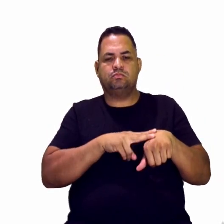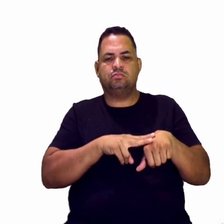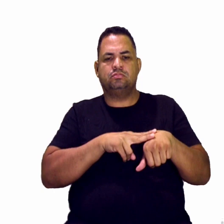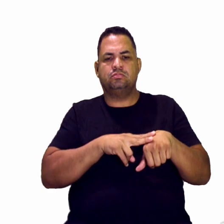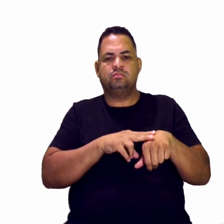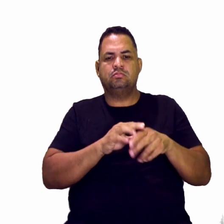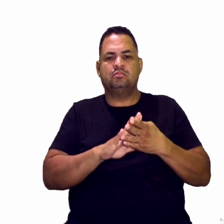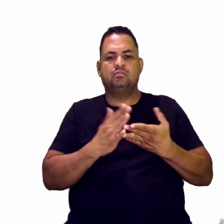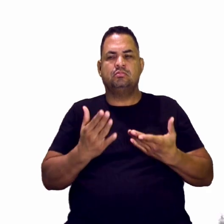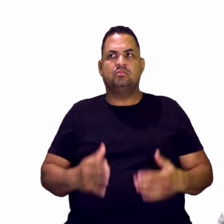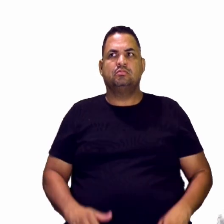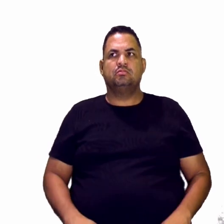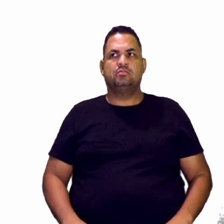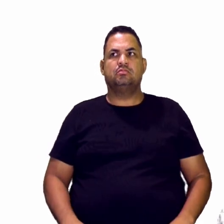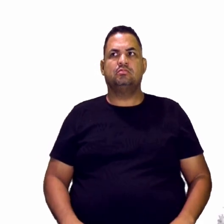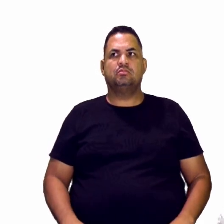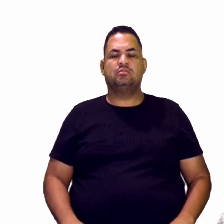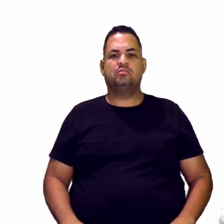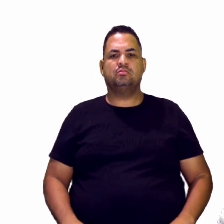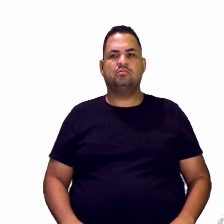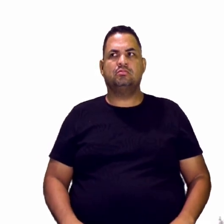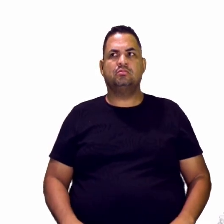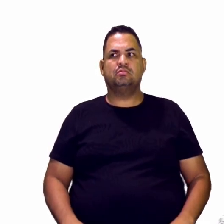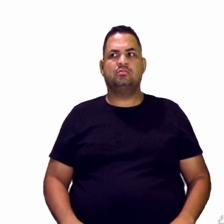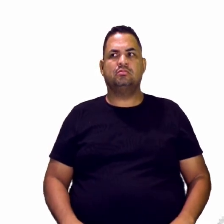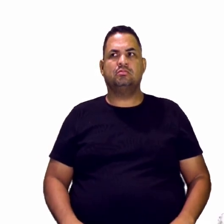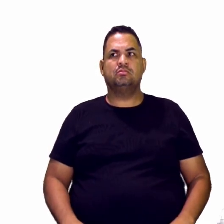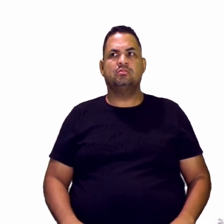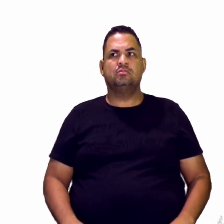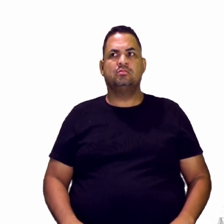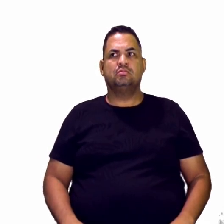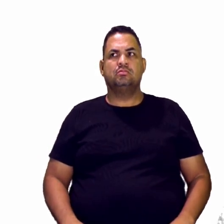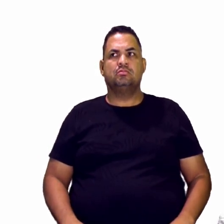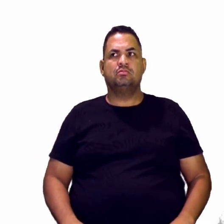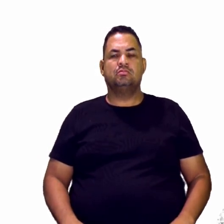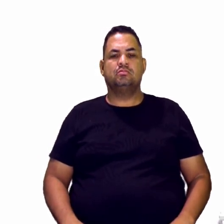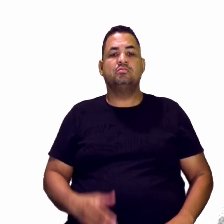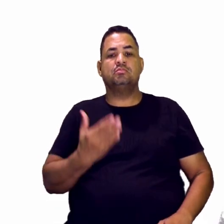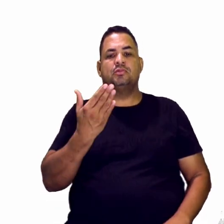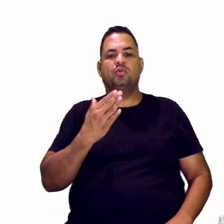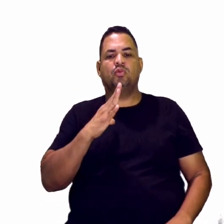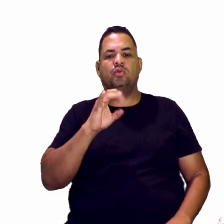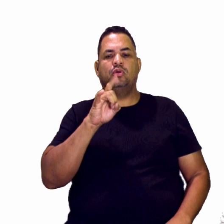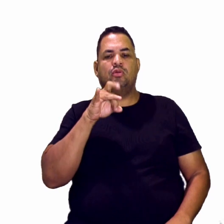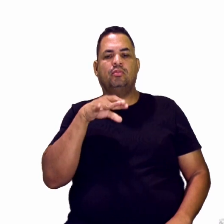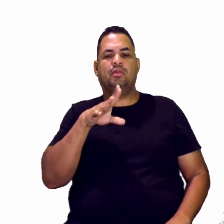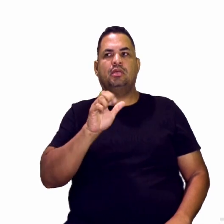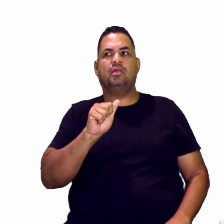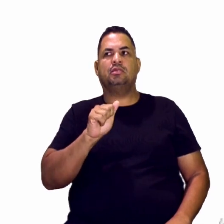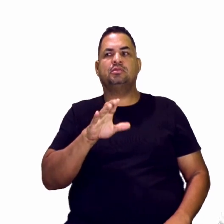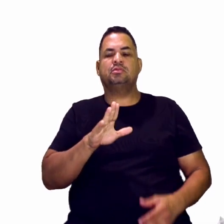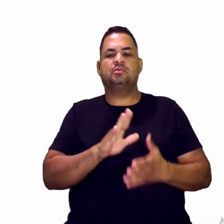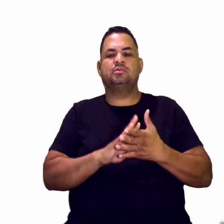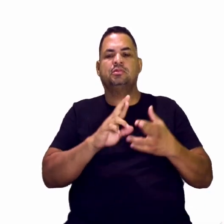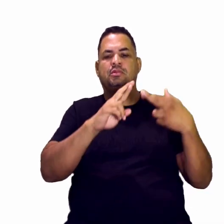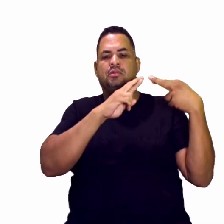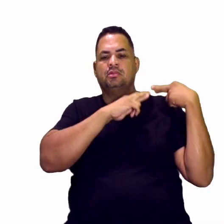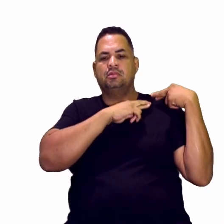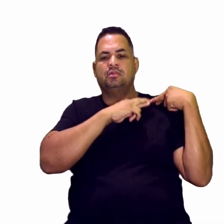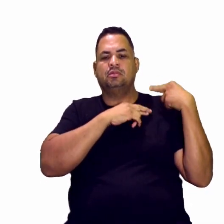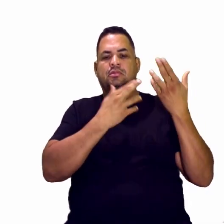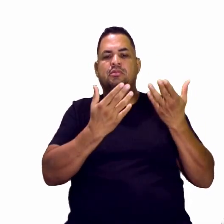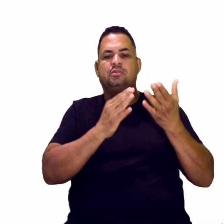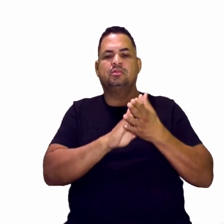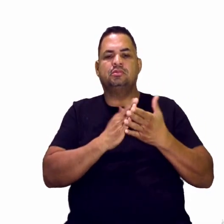proporcionalmente falando, são estruturas bem grandes, que são os cloroplastos, responsáveis aí, é como se